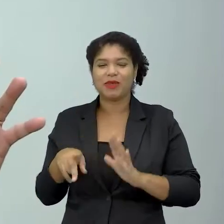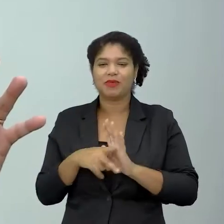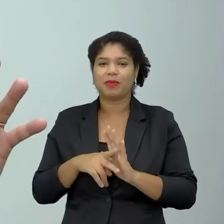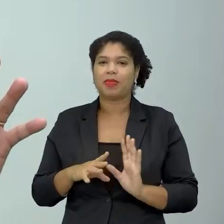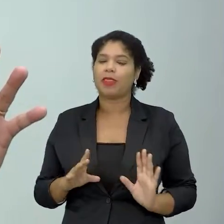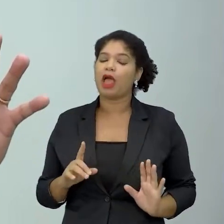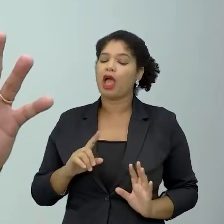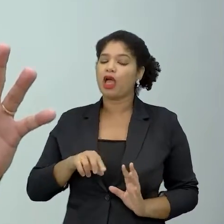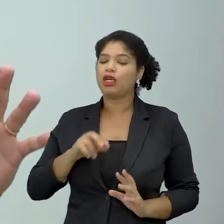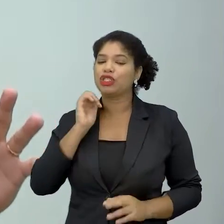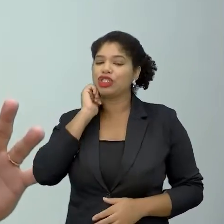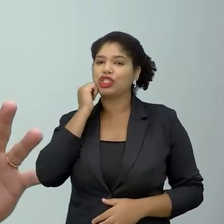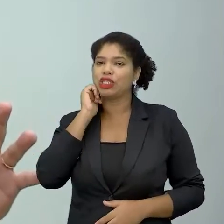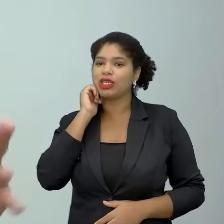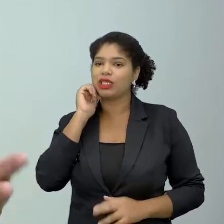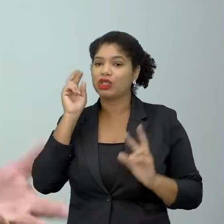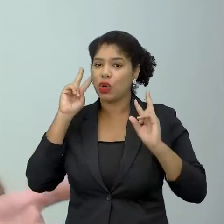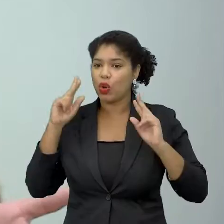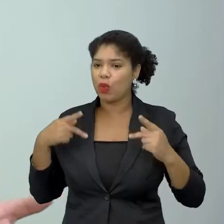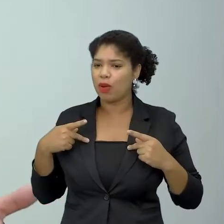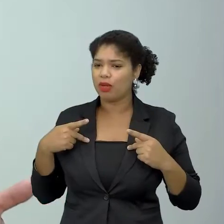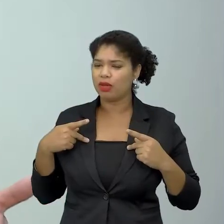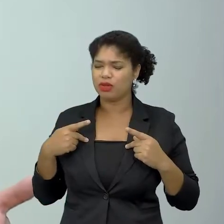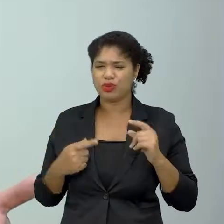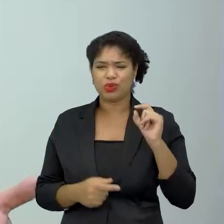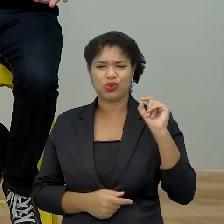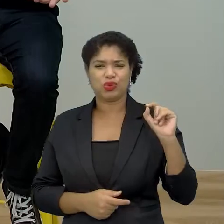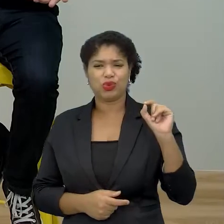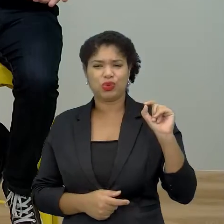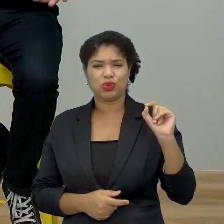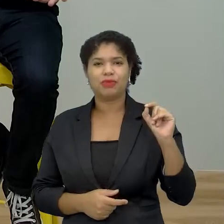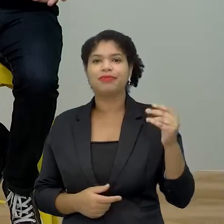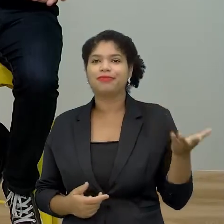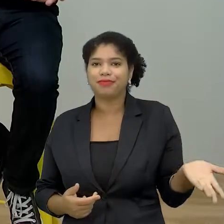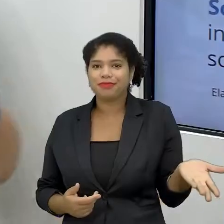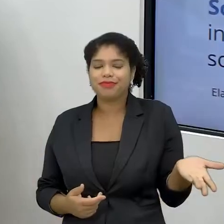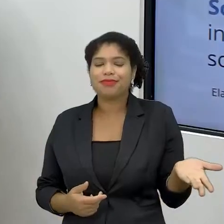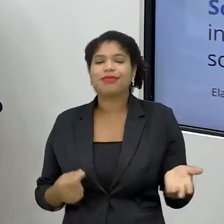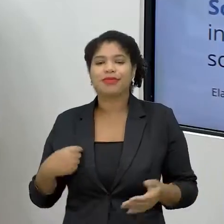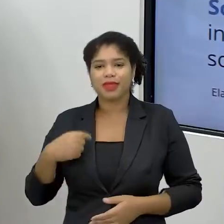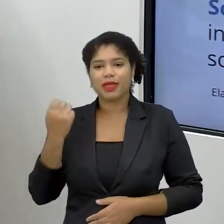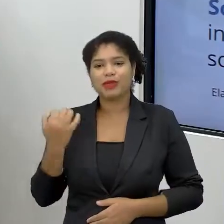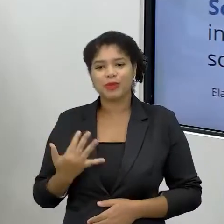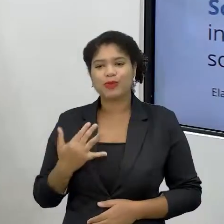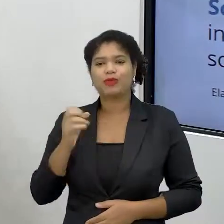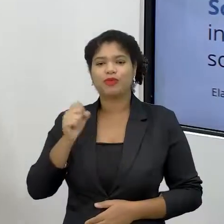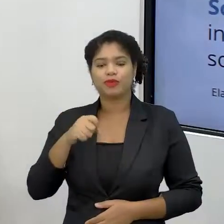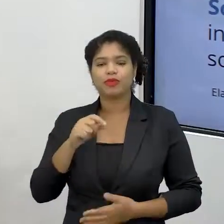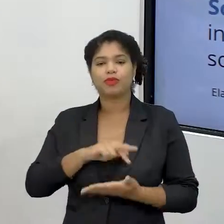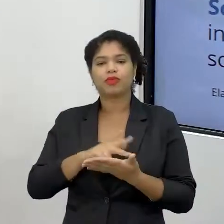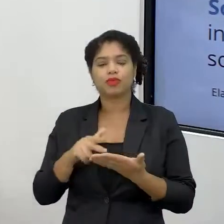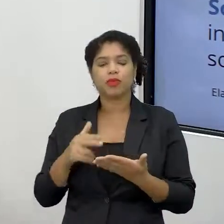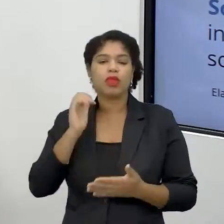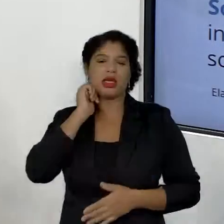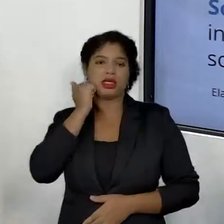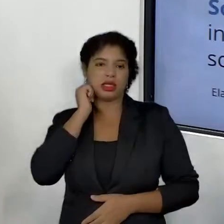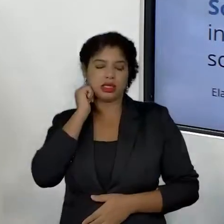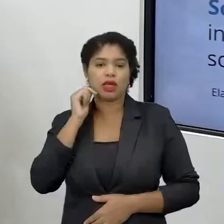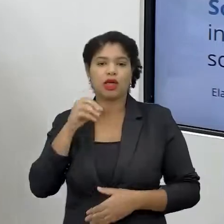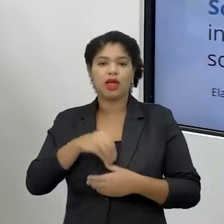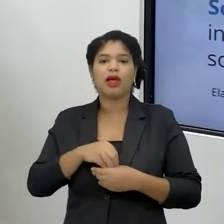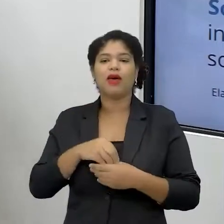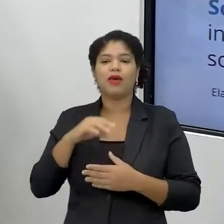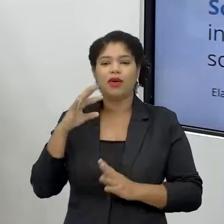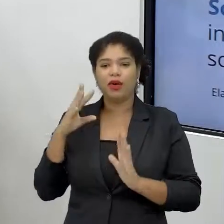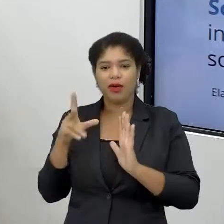falar, ciências humanas. O que é isso? Exato, e a gente conversou com eles, né, que essas são as ciências que estão ali para entender